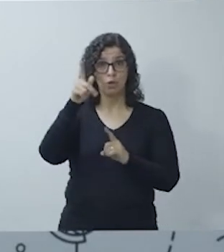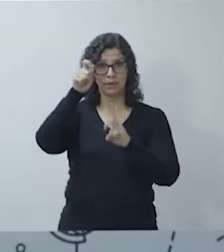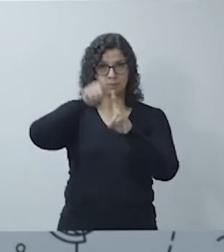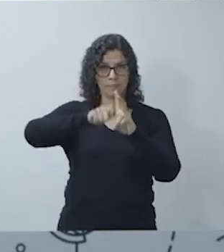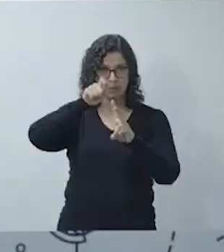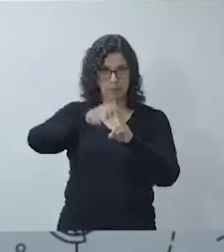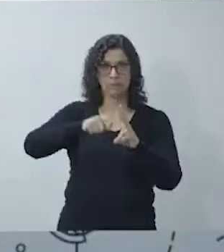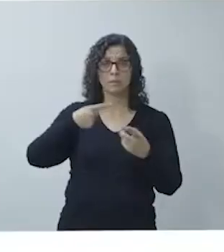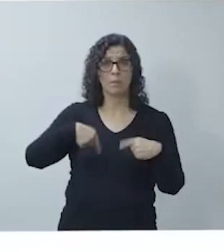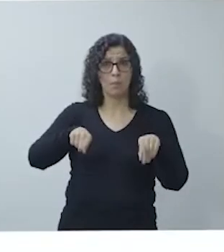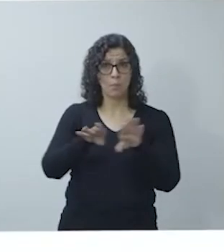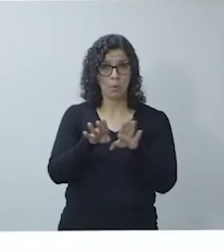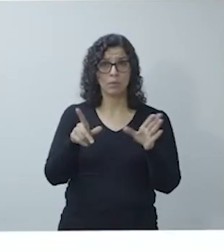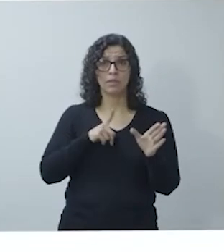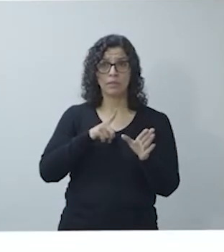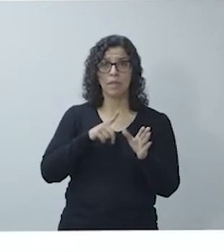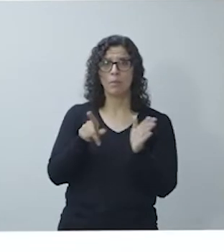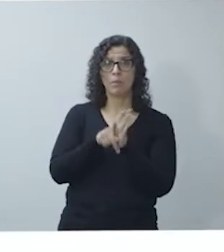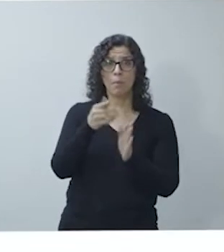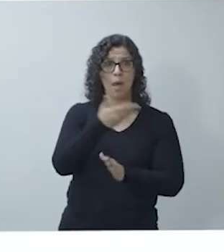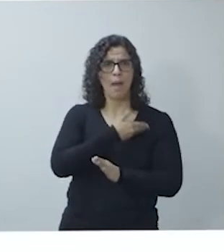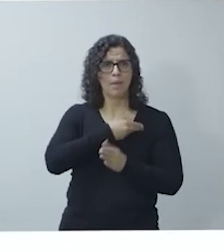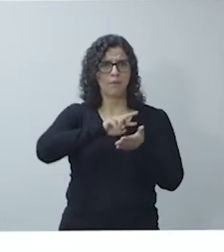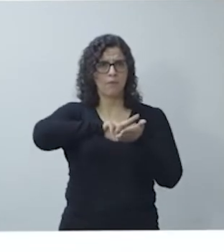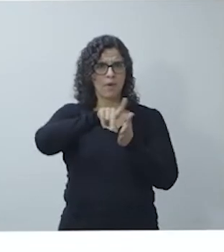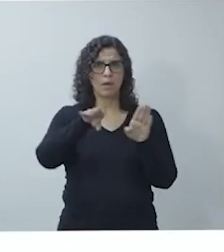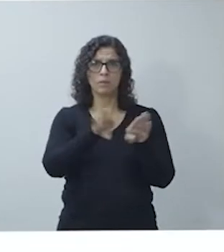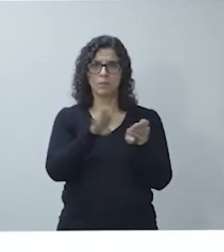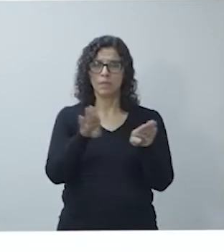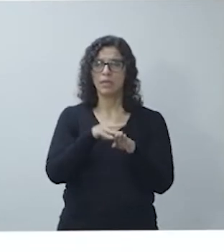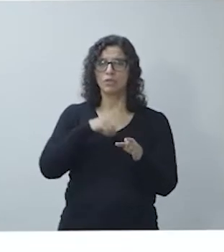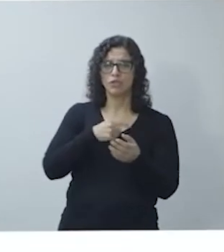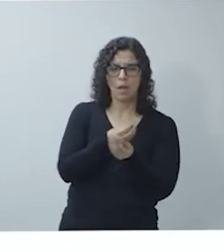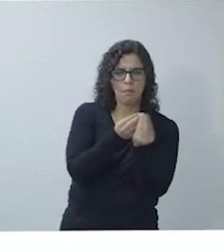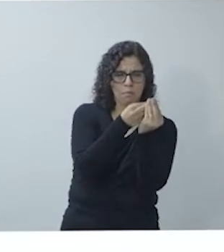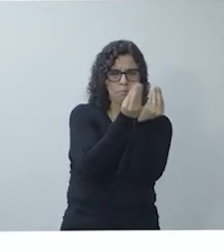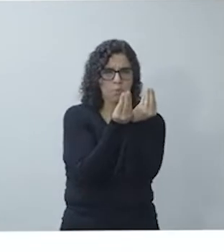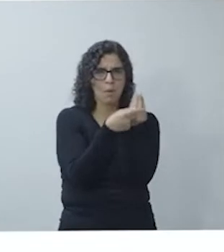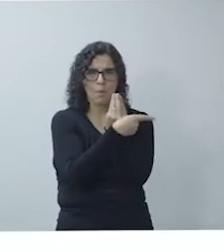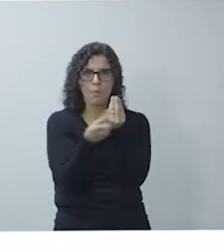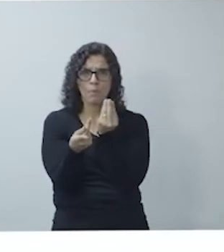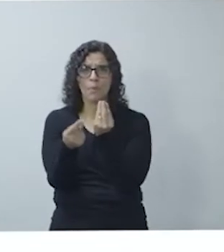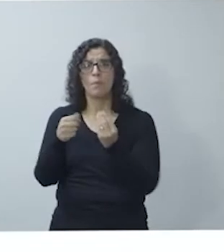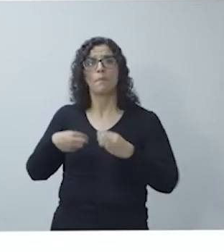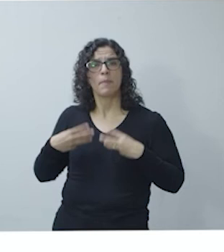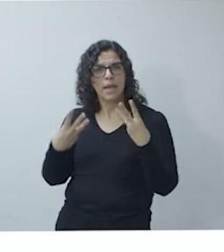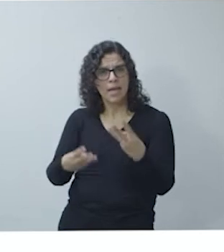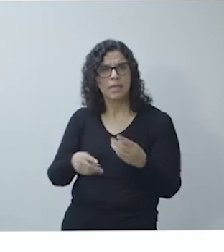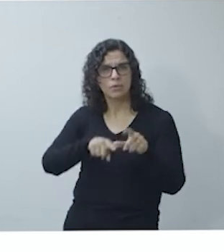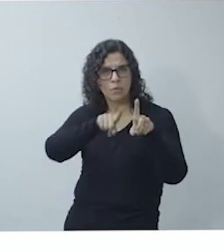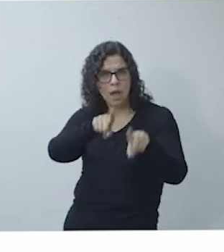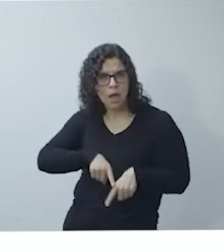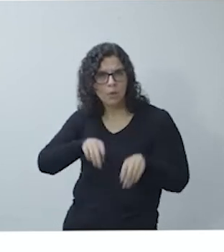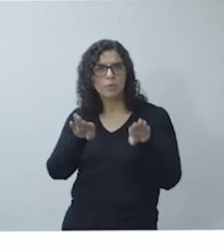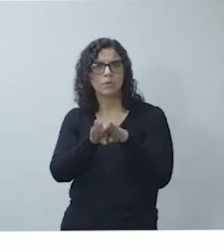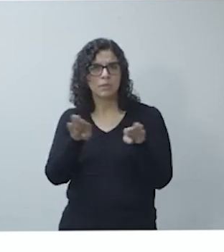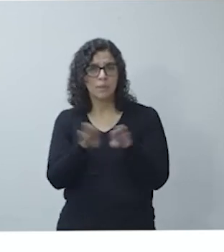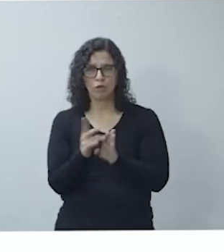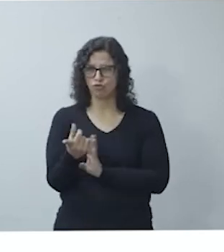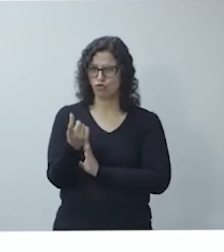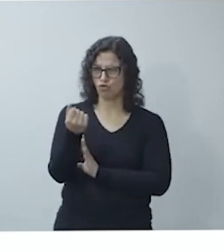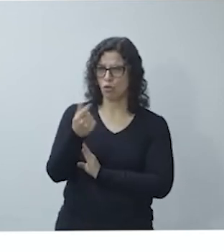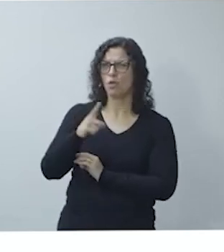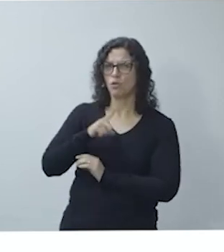depois, Antenor tinha uma porção de amigos. Jogava o pôquer com o ministro da Agricultura, ganhava uma pequena